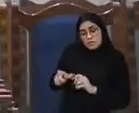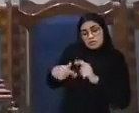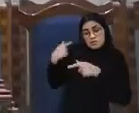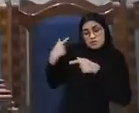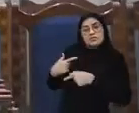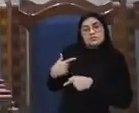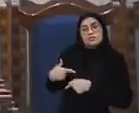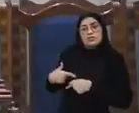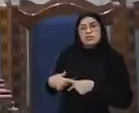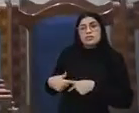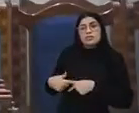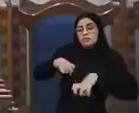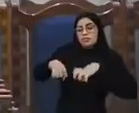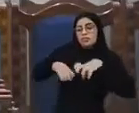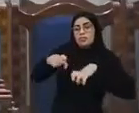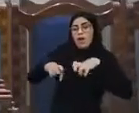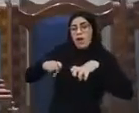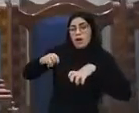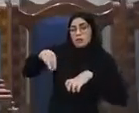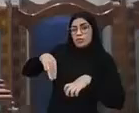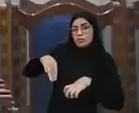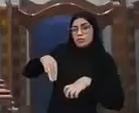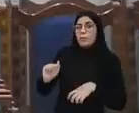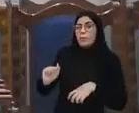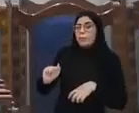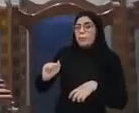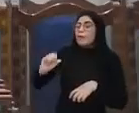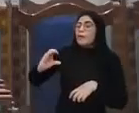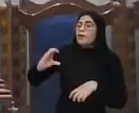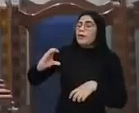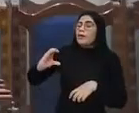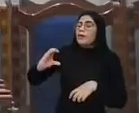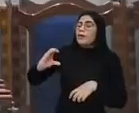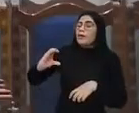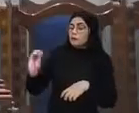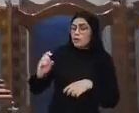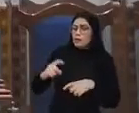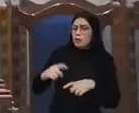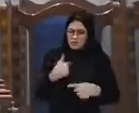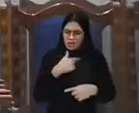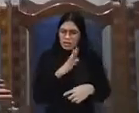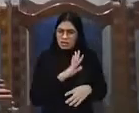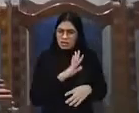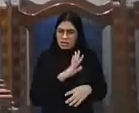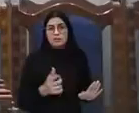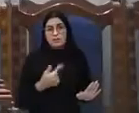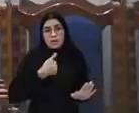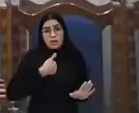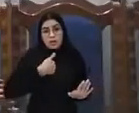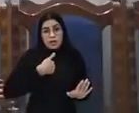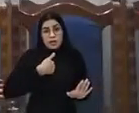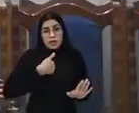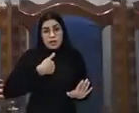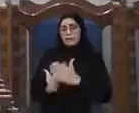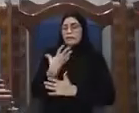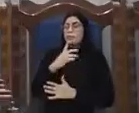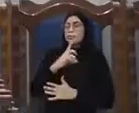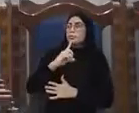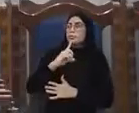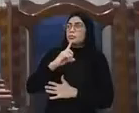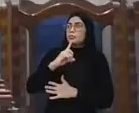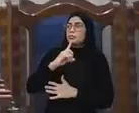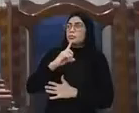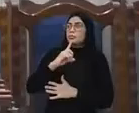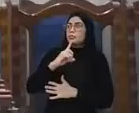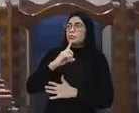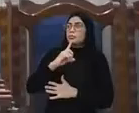minha geração é divina, foi Ele que nos criou a sua imagem, conforme a sua